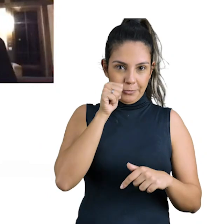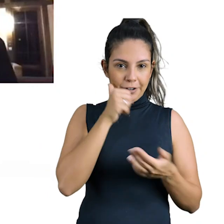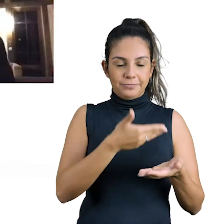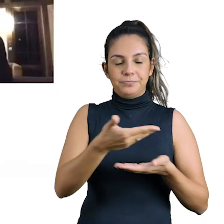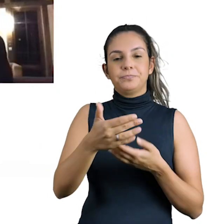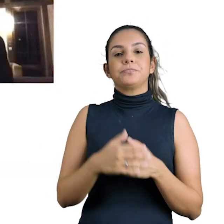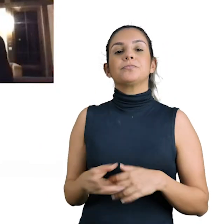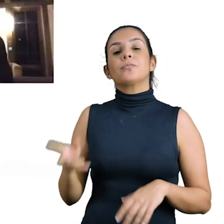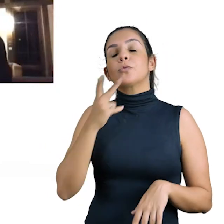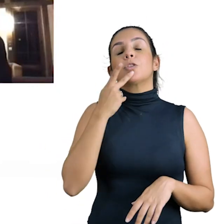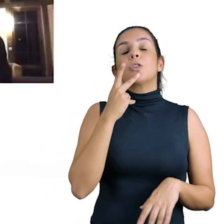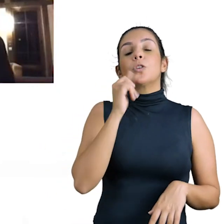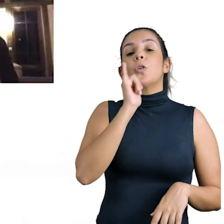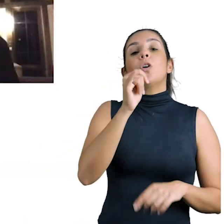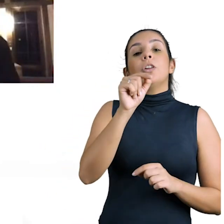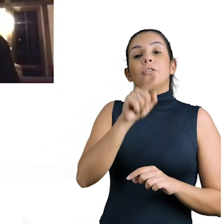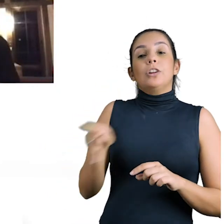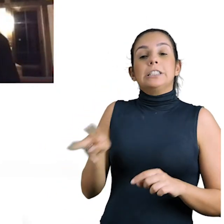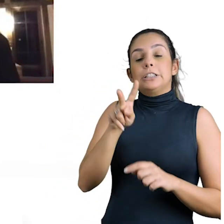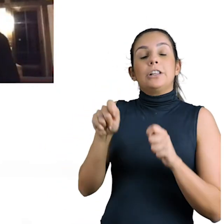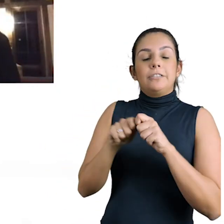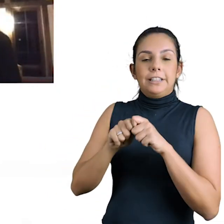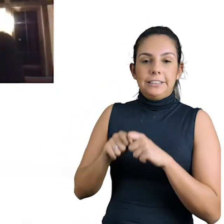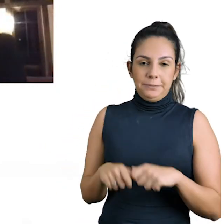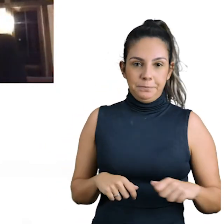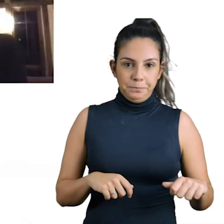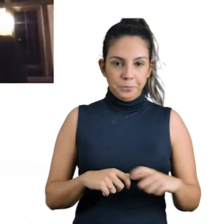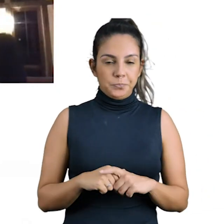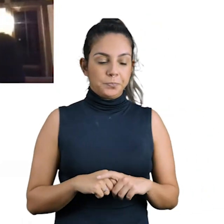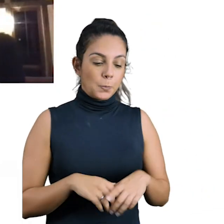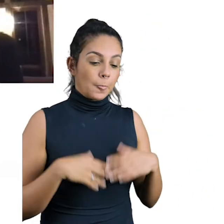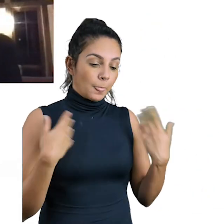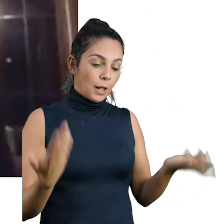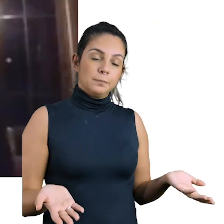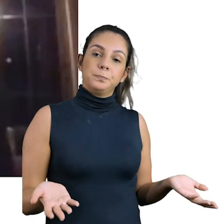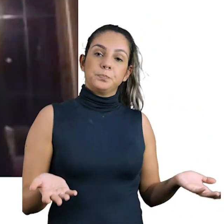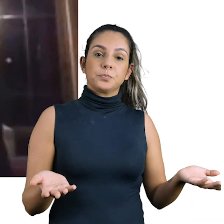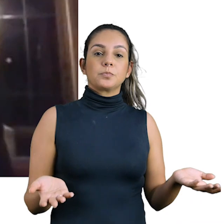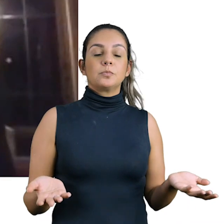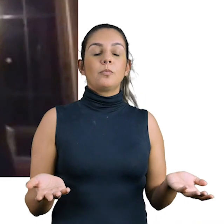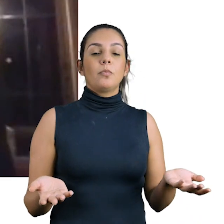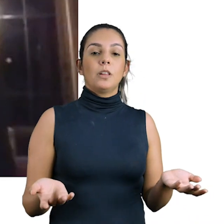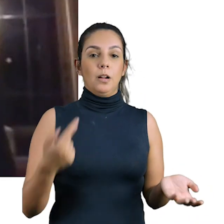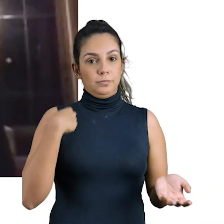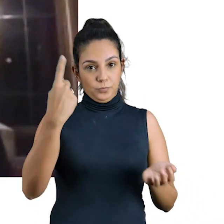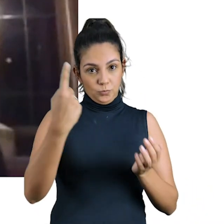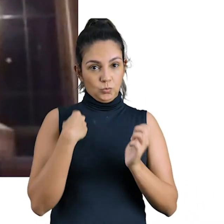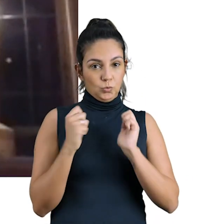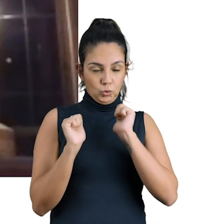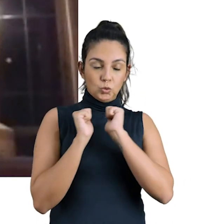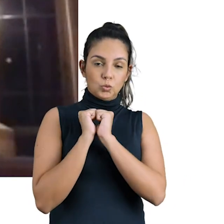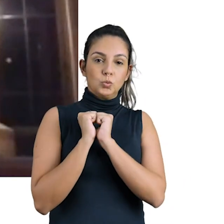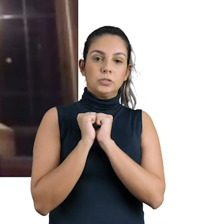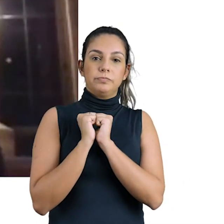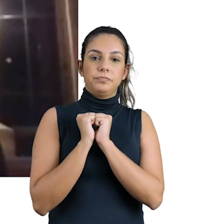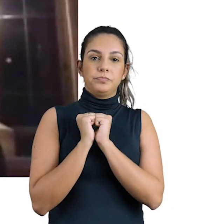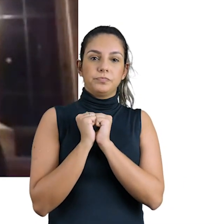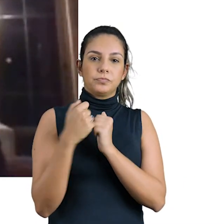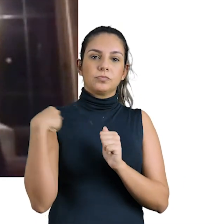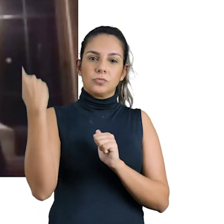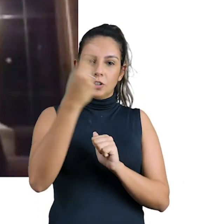imagina. Mas conta, o que vocês estão tramando aí agora de novo? Então, a Heloísa e eu,